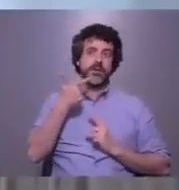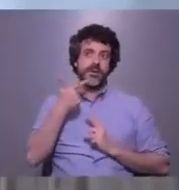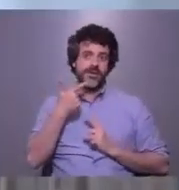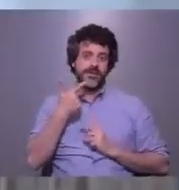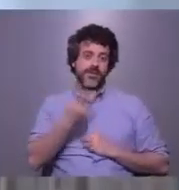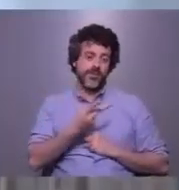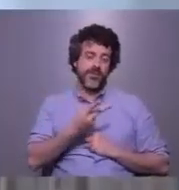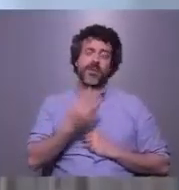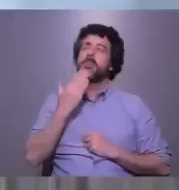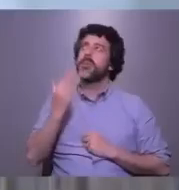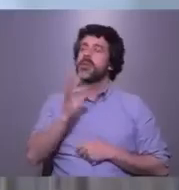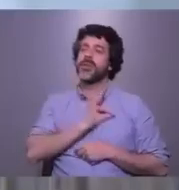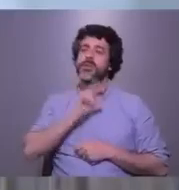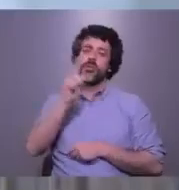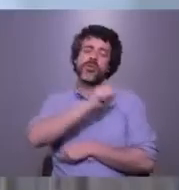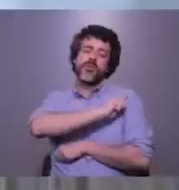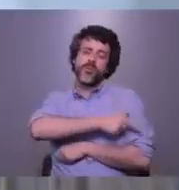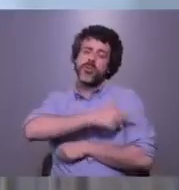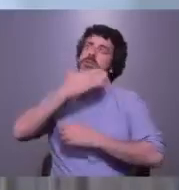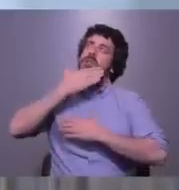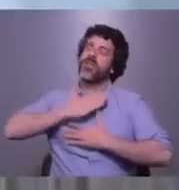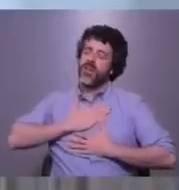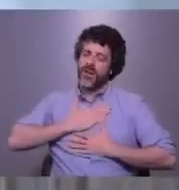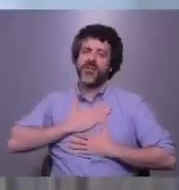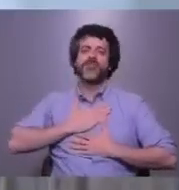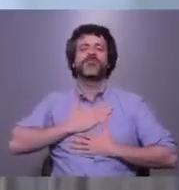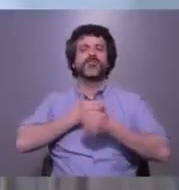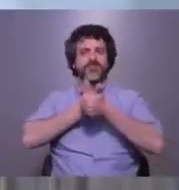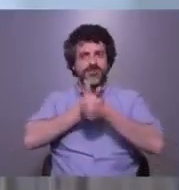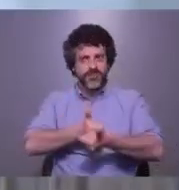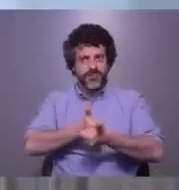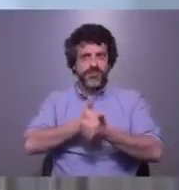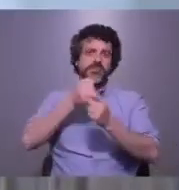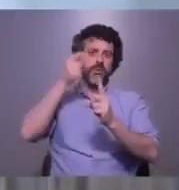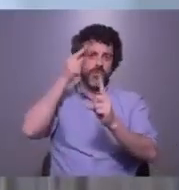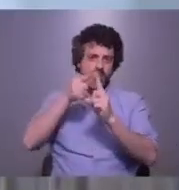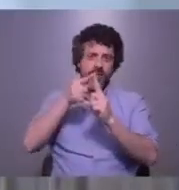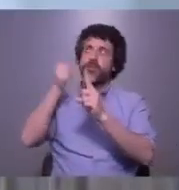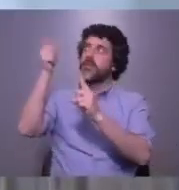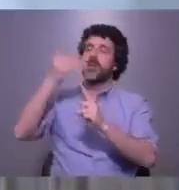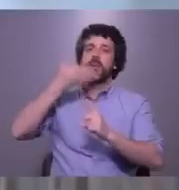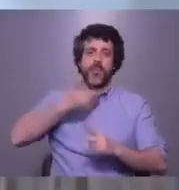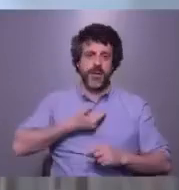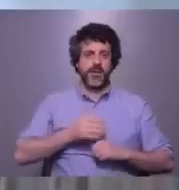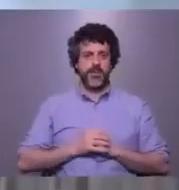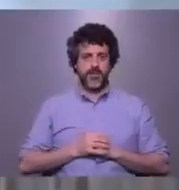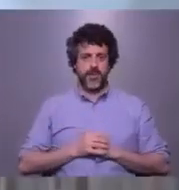peçamos ao Senhor a força para sermos fiéis à missão que Ele nos confia.